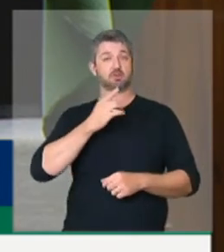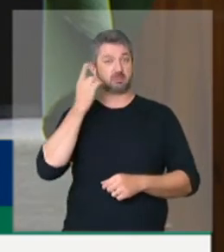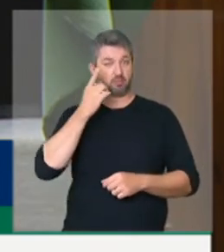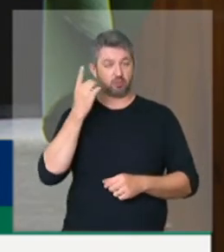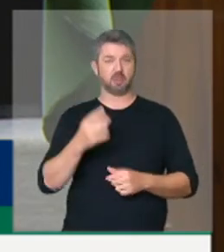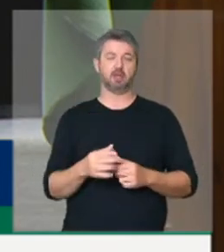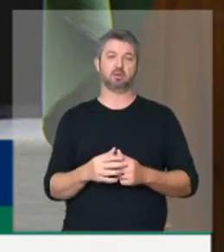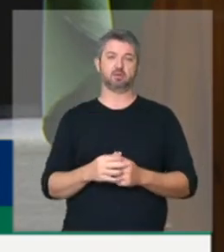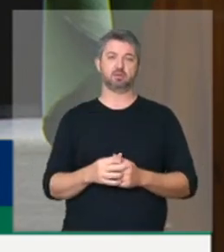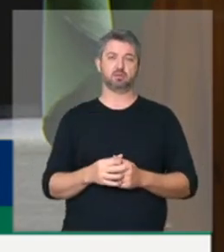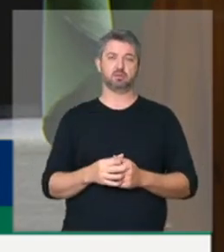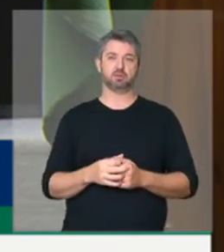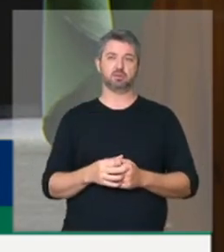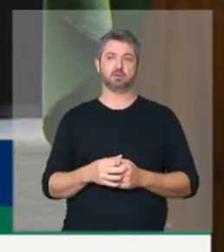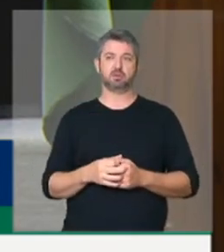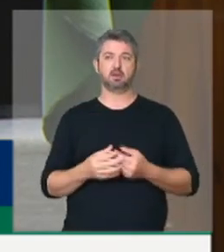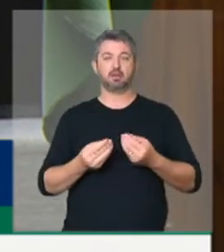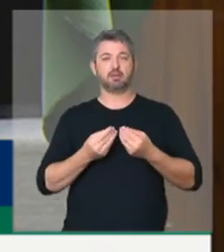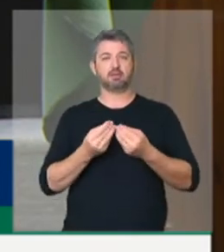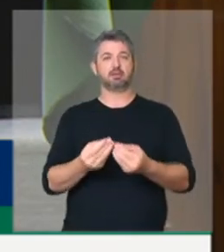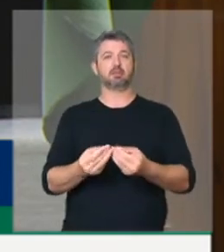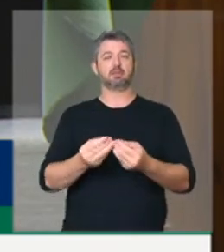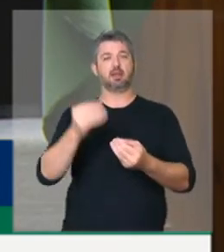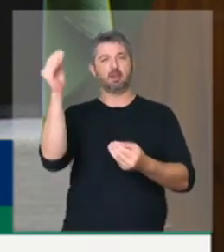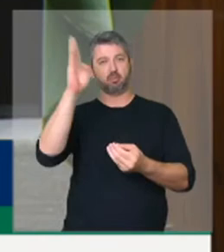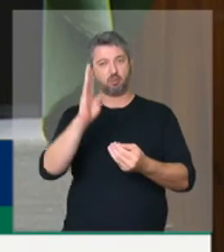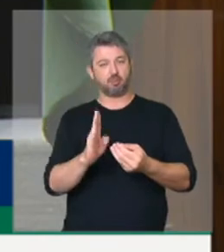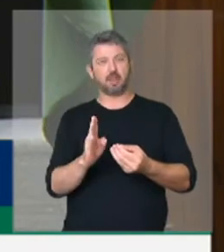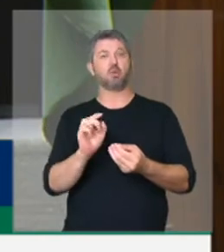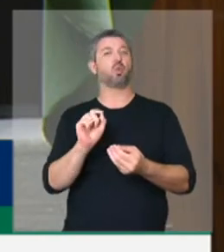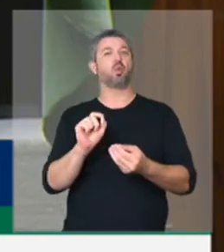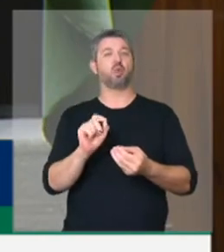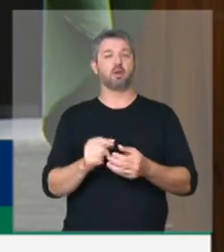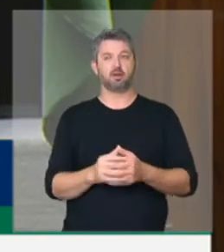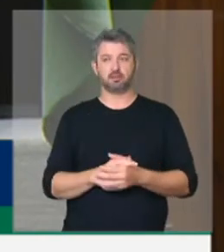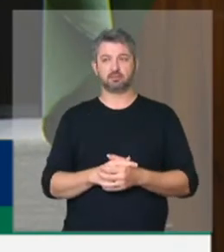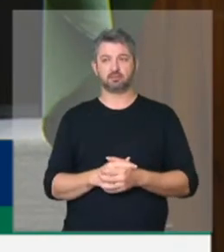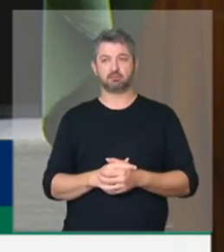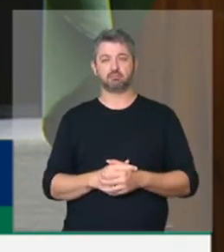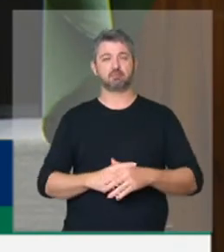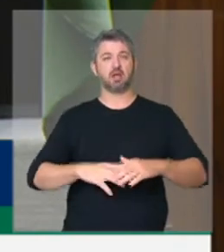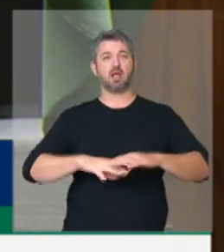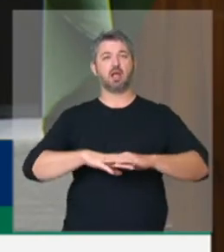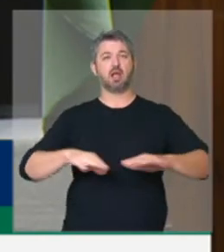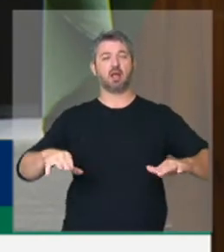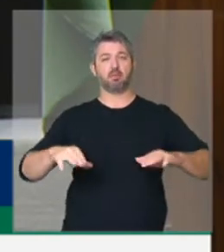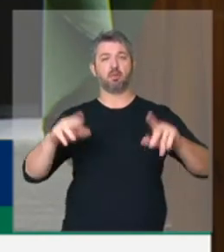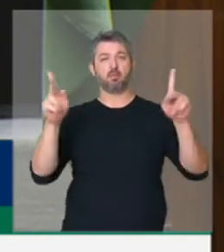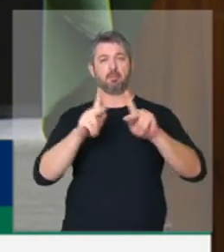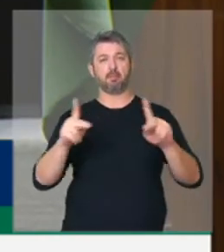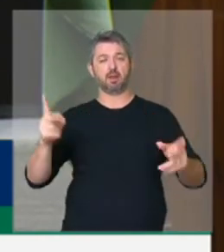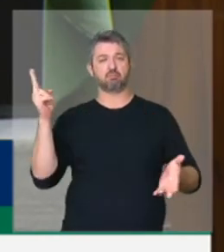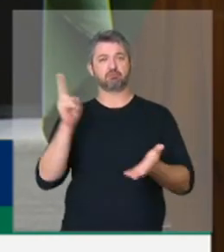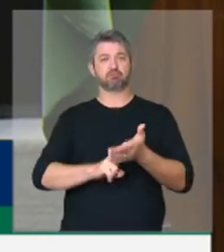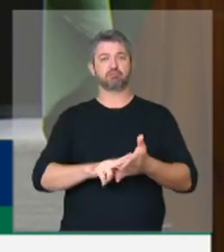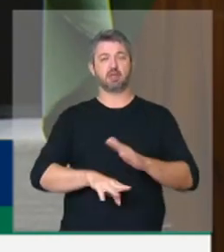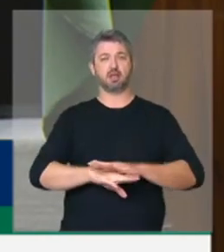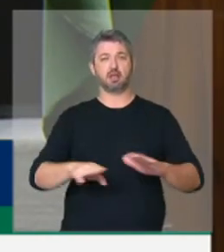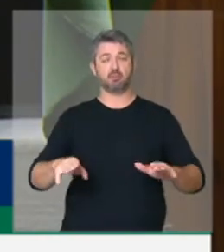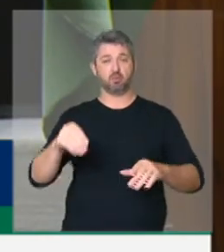parlamentares, entregar para o Brasil e pacificar no Supremo Tribunal